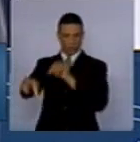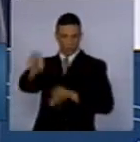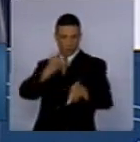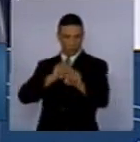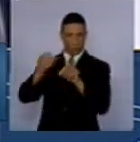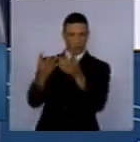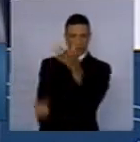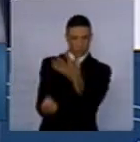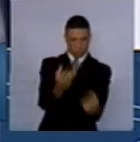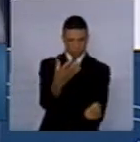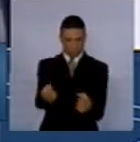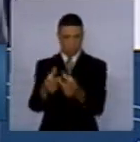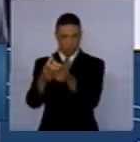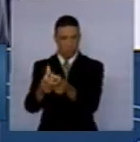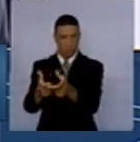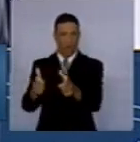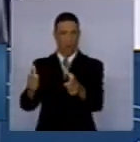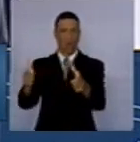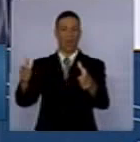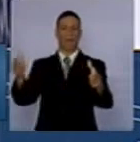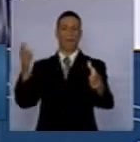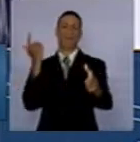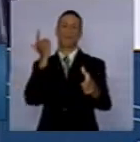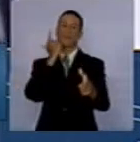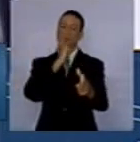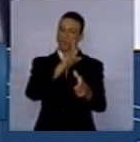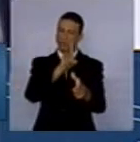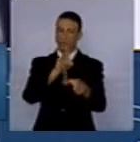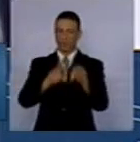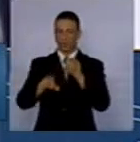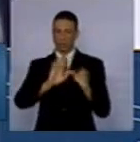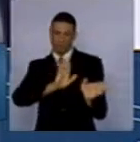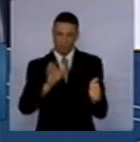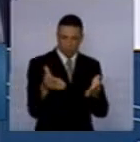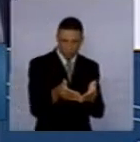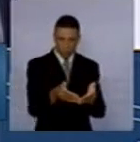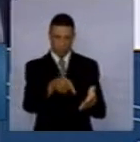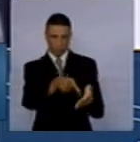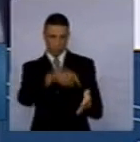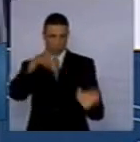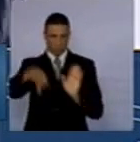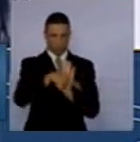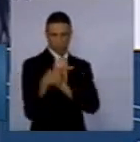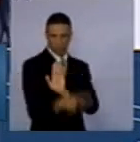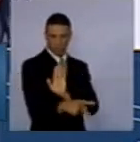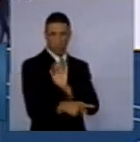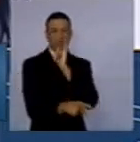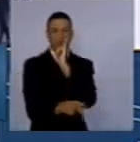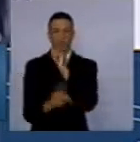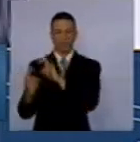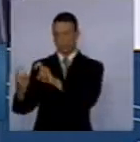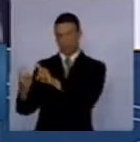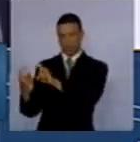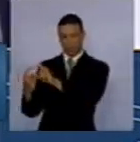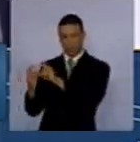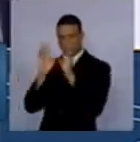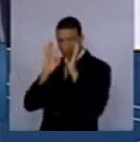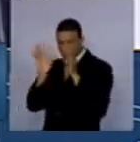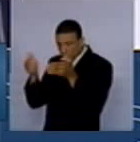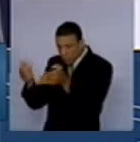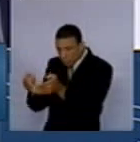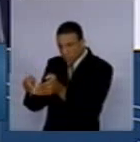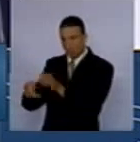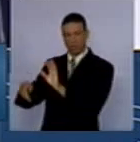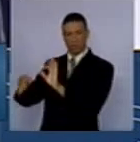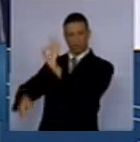de aceitação por esse segmento tão especializado assim por exemplo nós já ouvimos médicos porque só